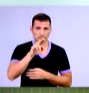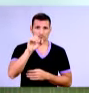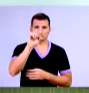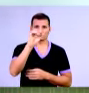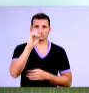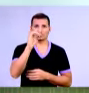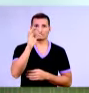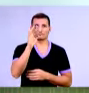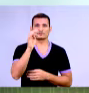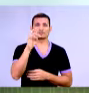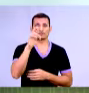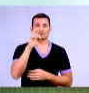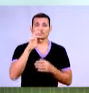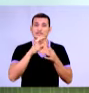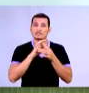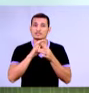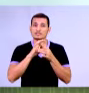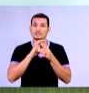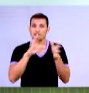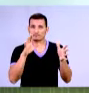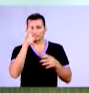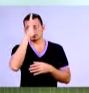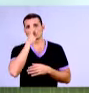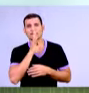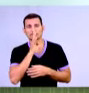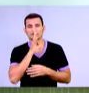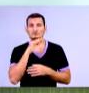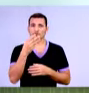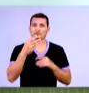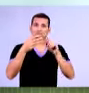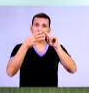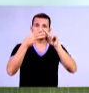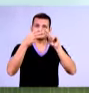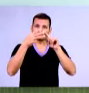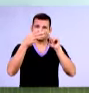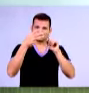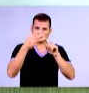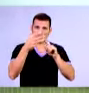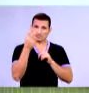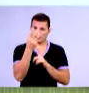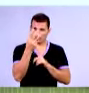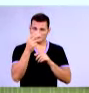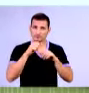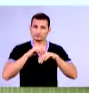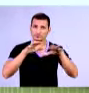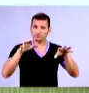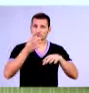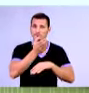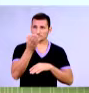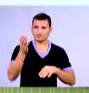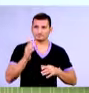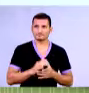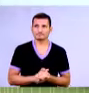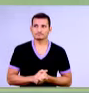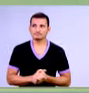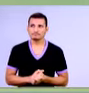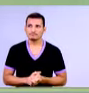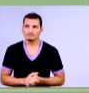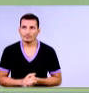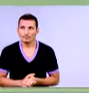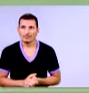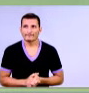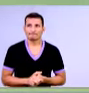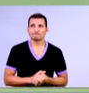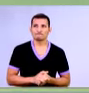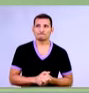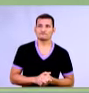nós faremos a sugestão de três distribuições para vocês. Observem aqui, ó. Em